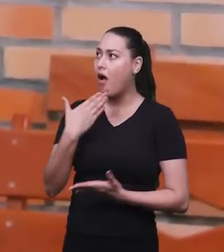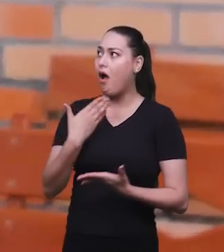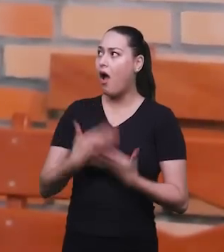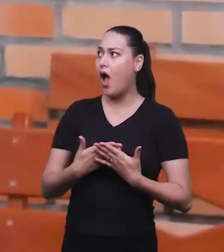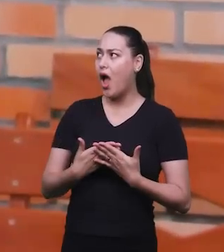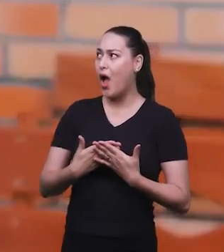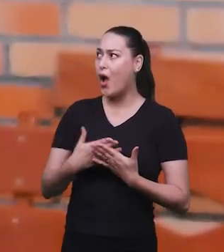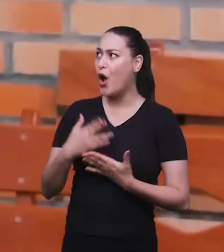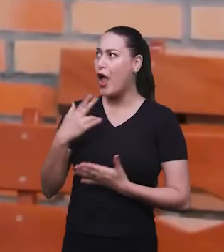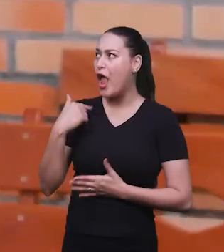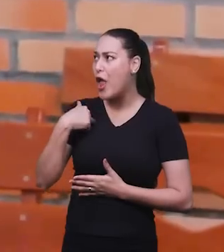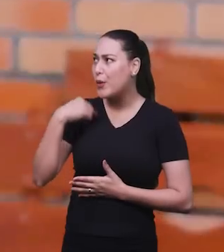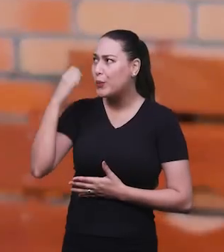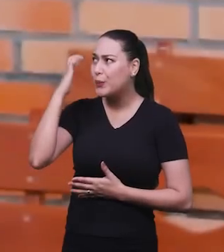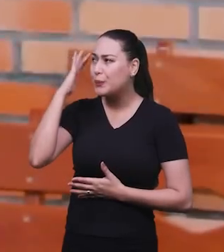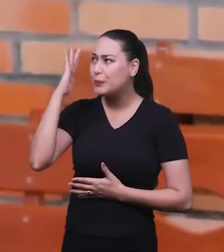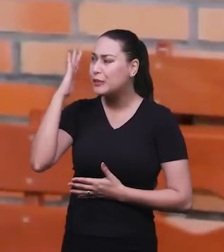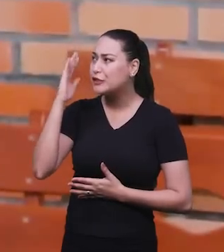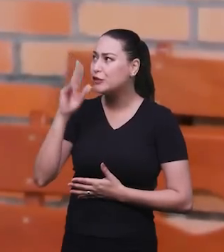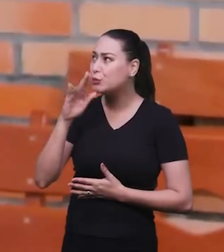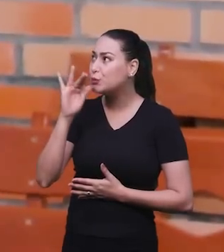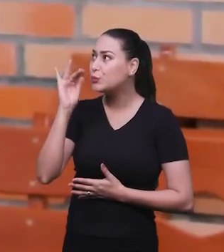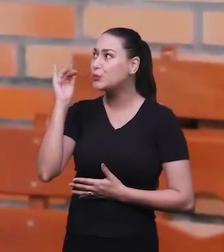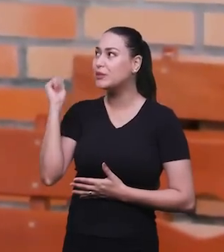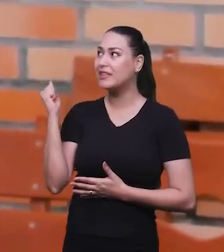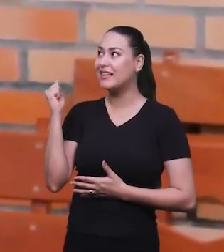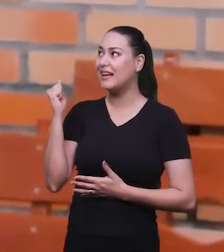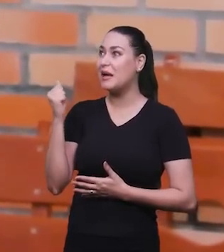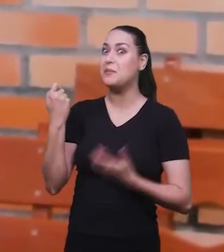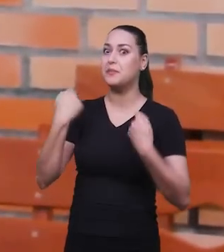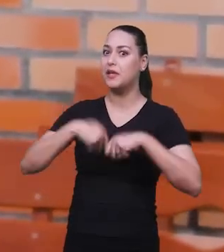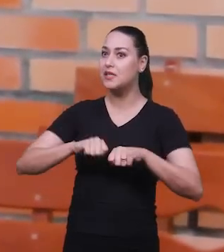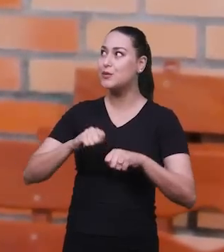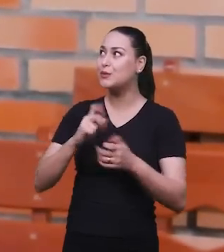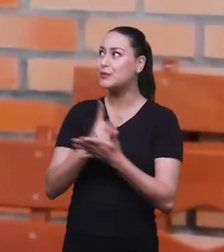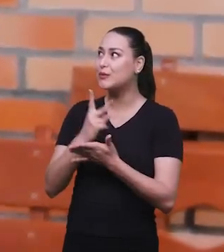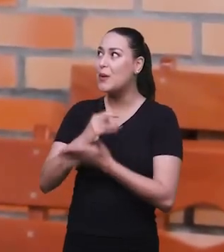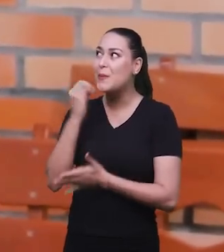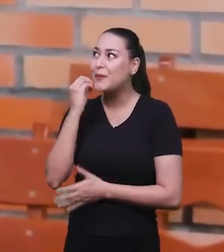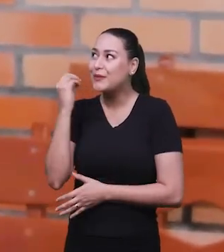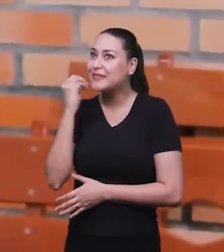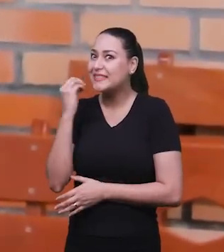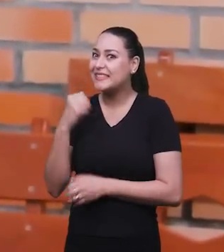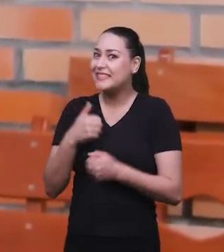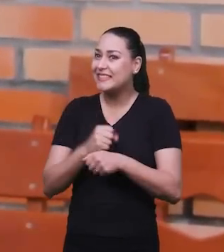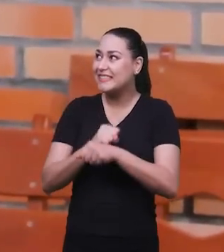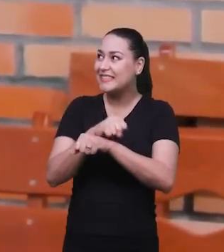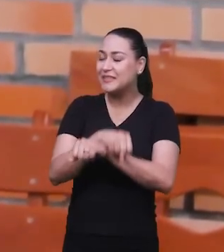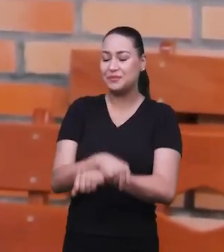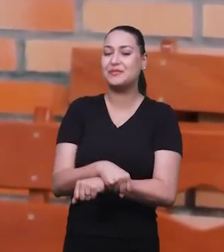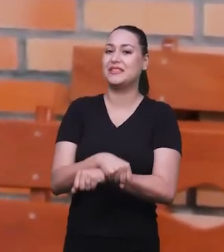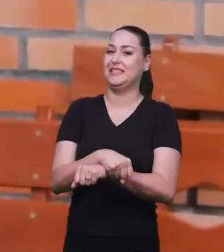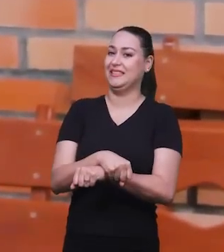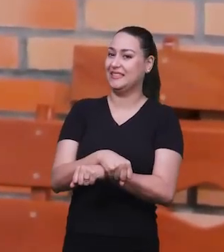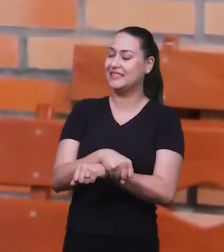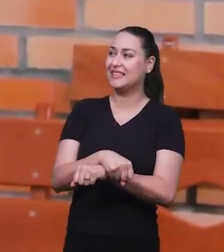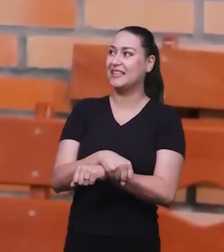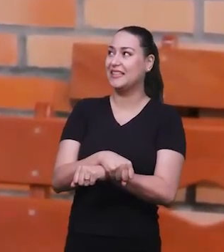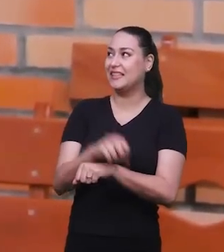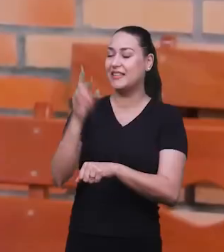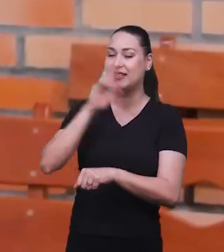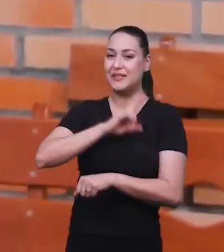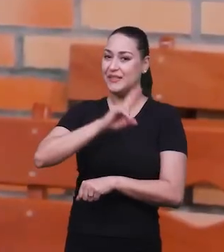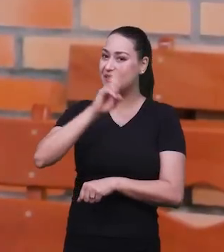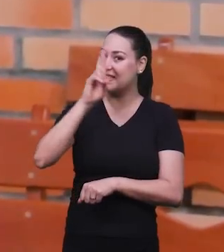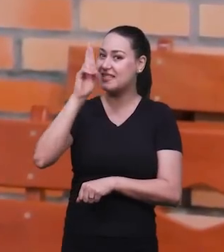E jamais eu podia perder a oportunidade de estar nesse seminário, onde o Senhor tem